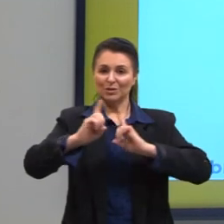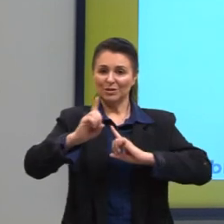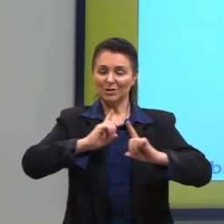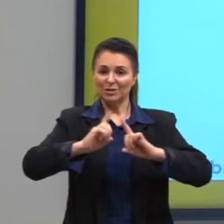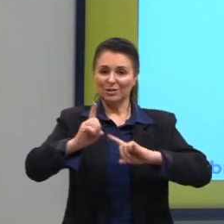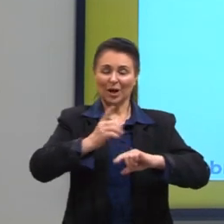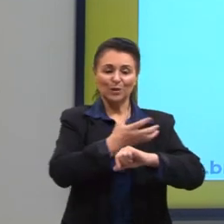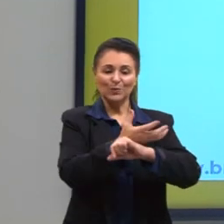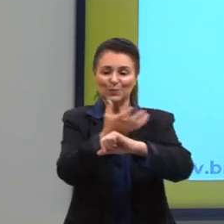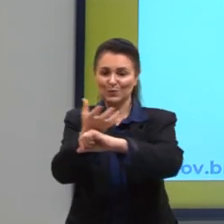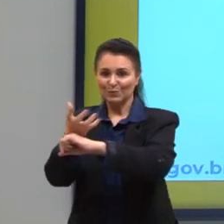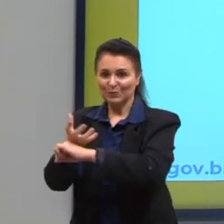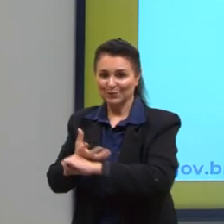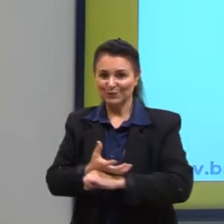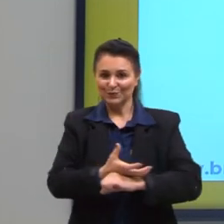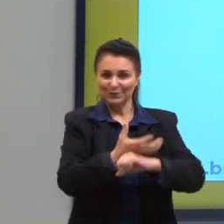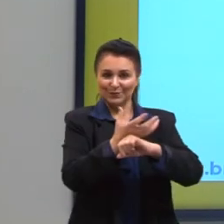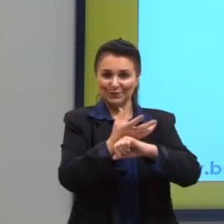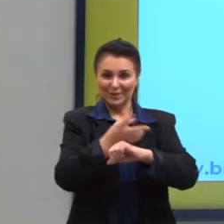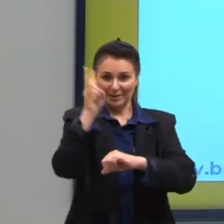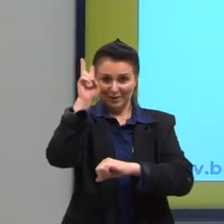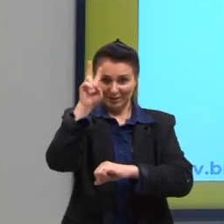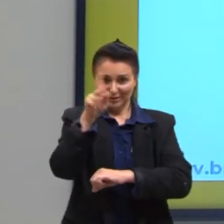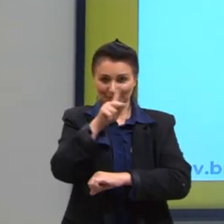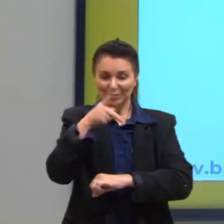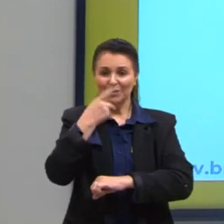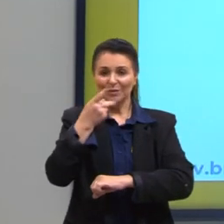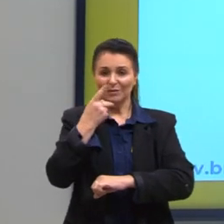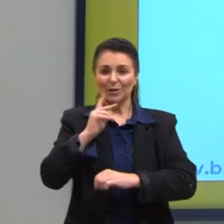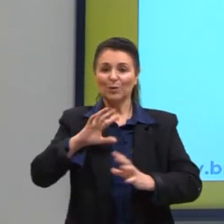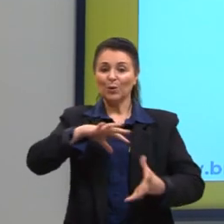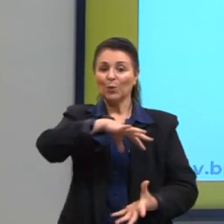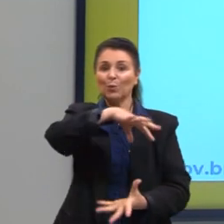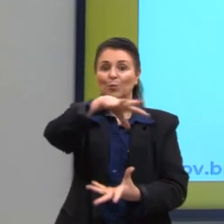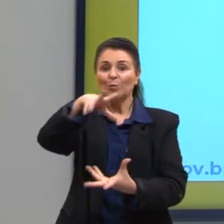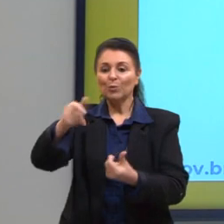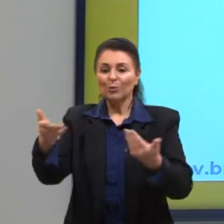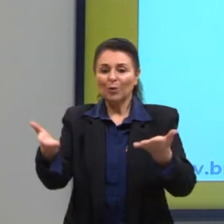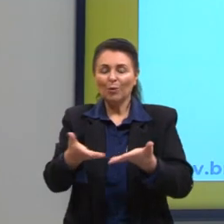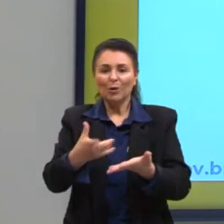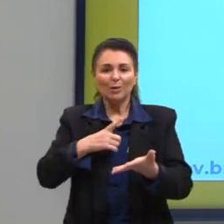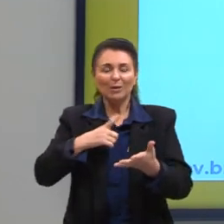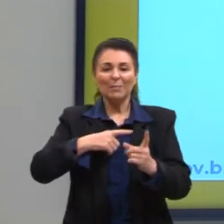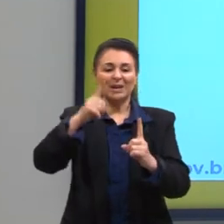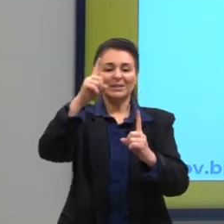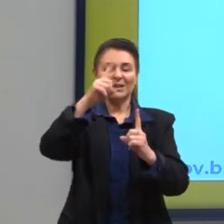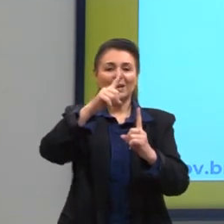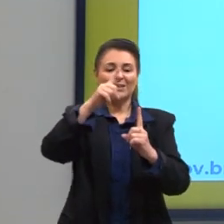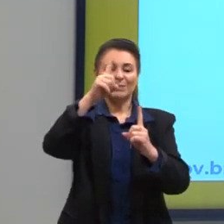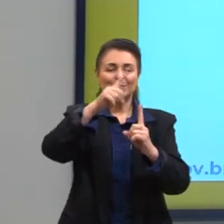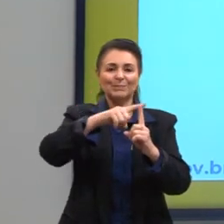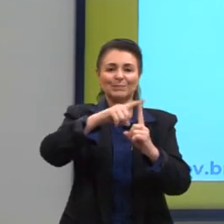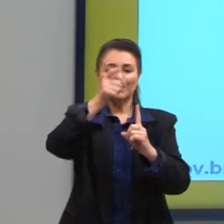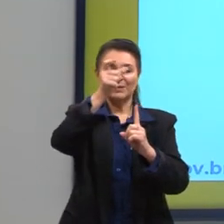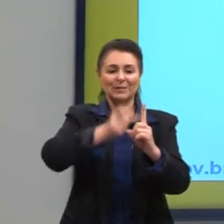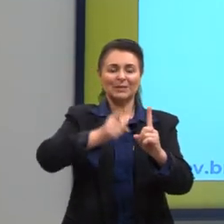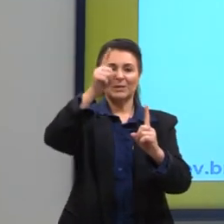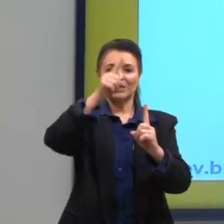multidisciplinar lembra que eu falei antes o mundo contemporâneo não tenha mas essas meta-narrativas Então as